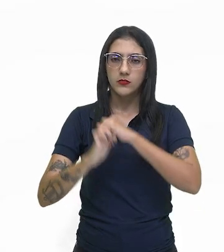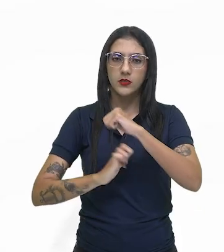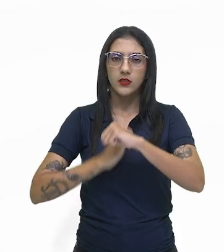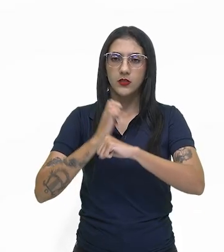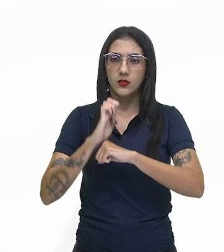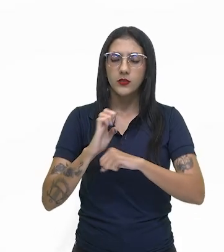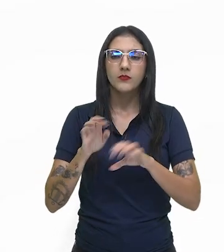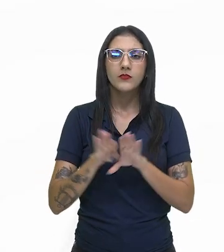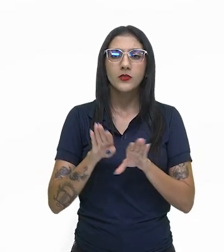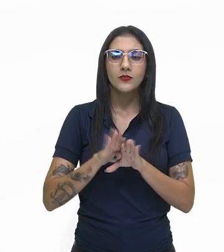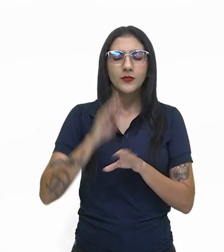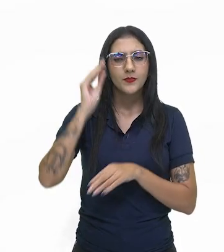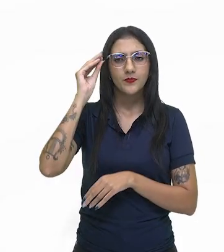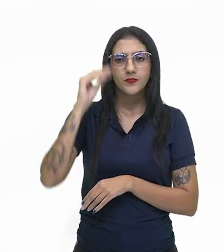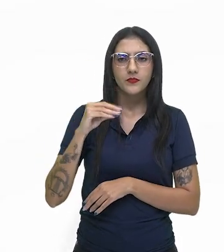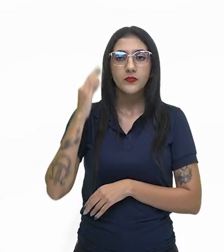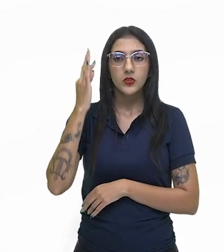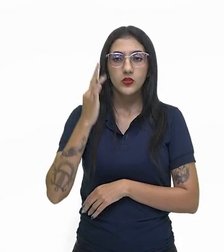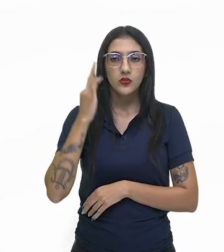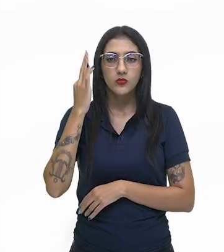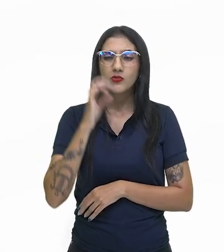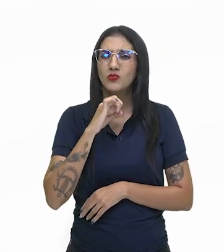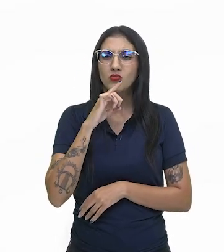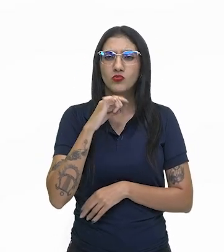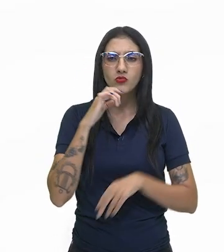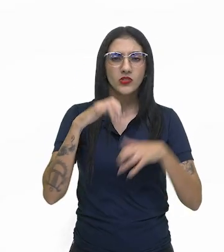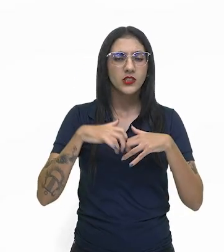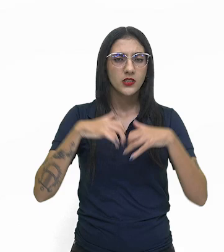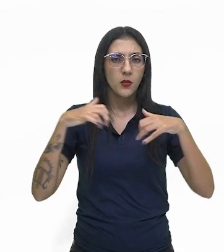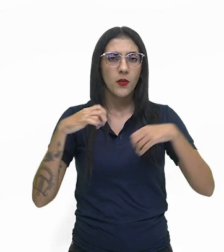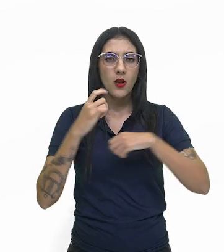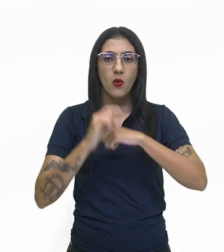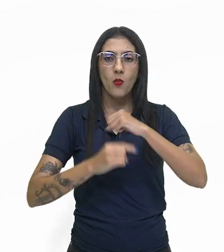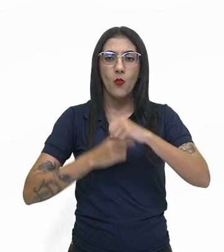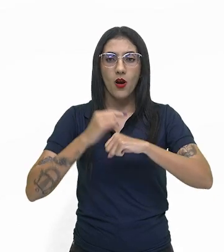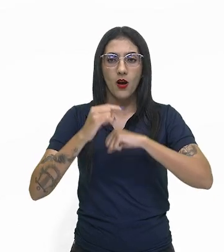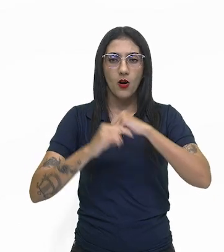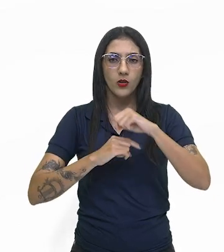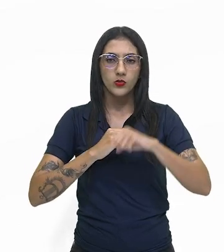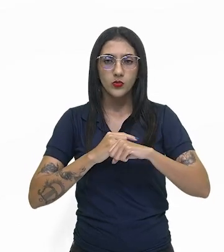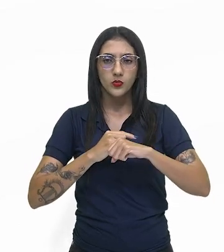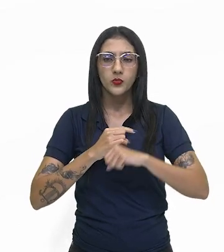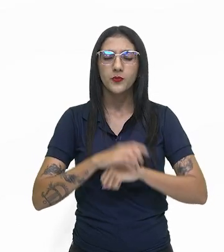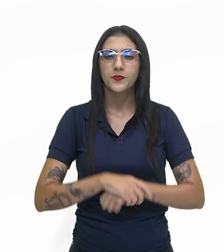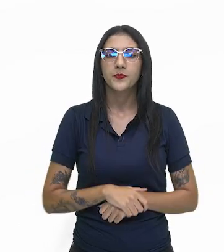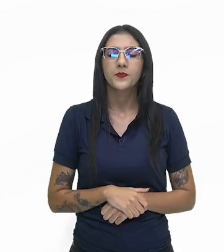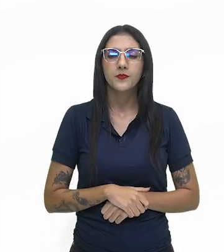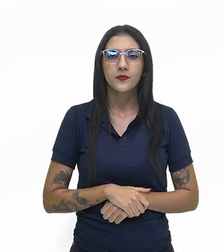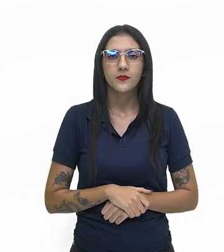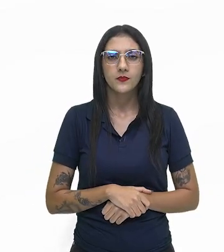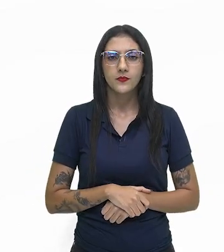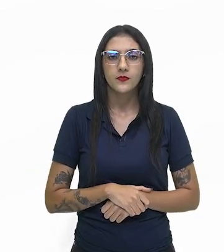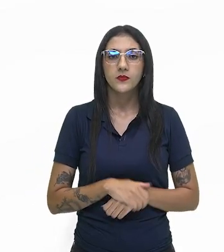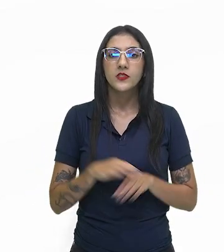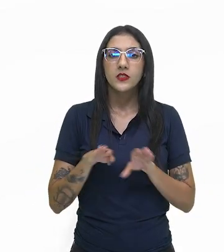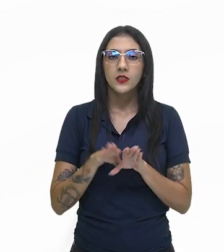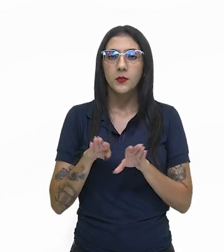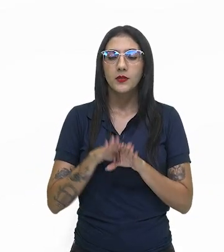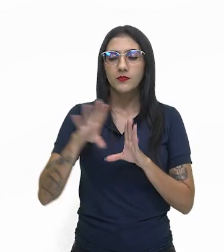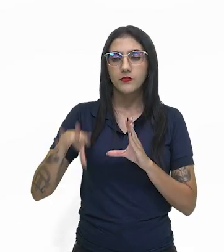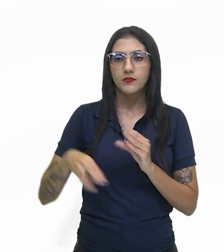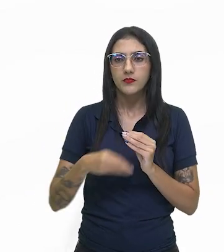a teoria da indivisibilidade do átomo, que era proposta por John Dalton, e o seu